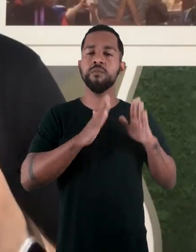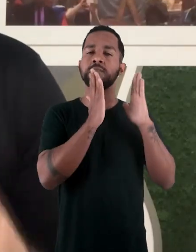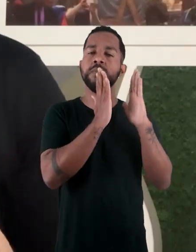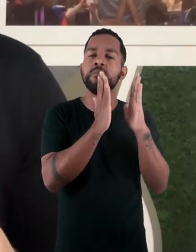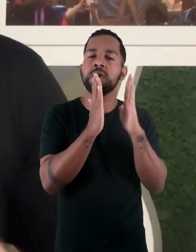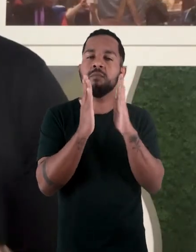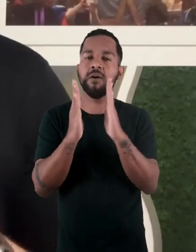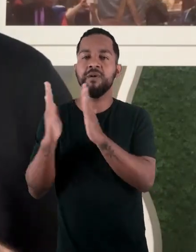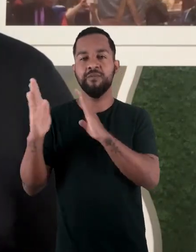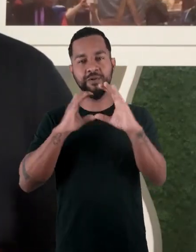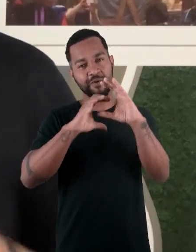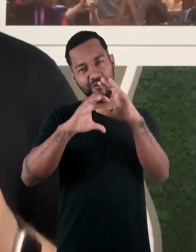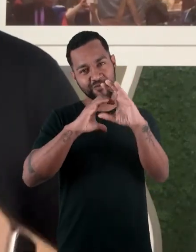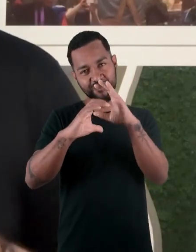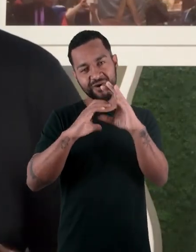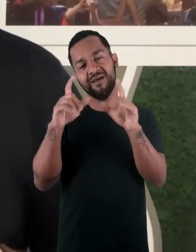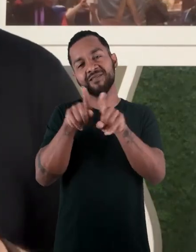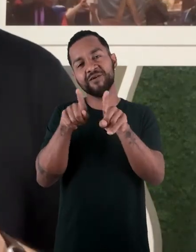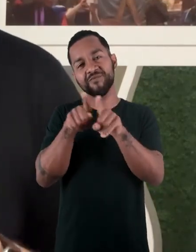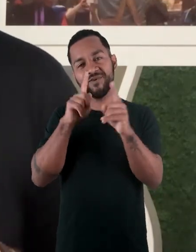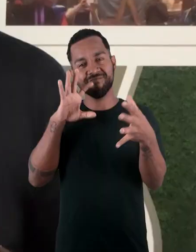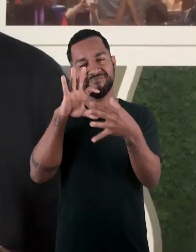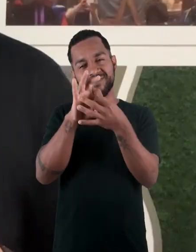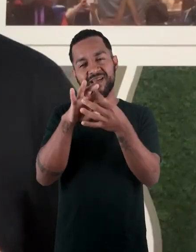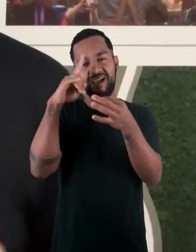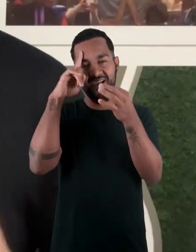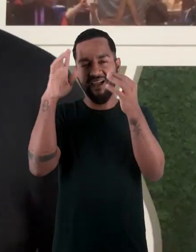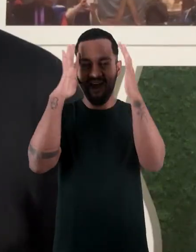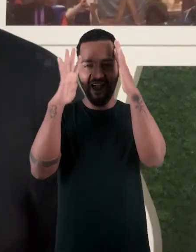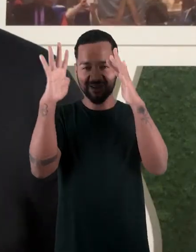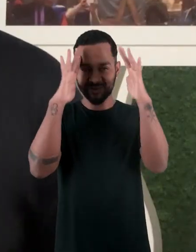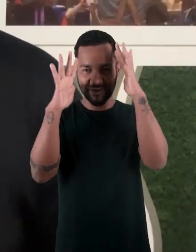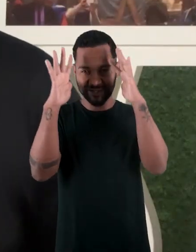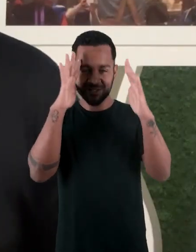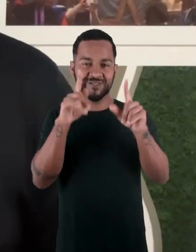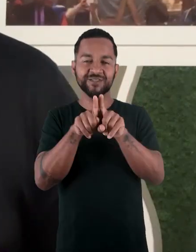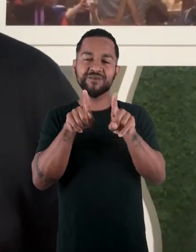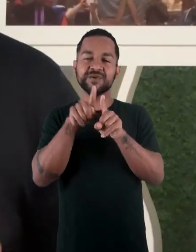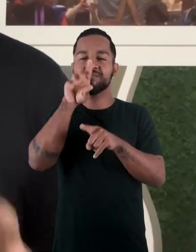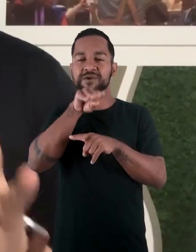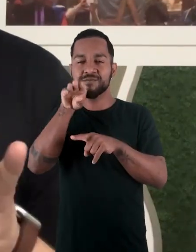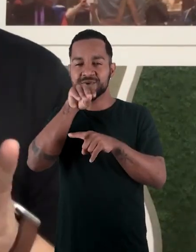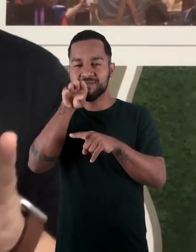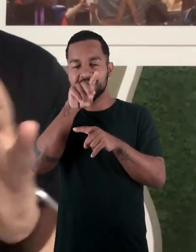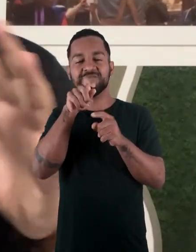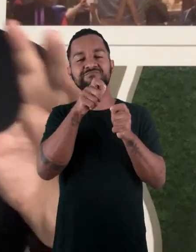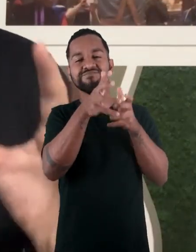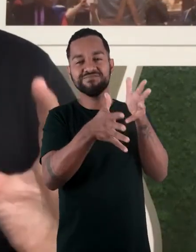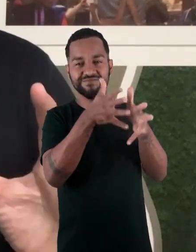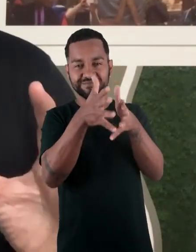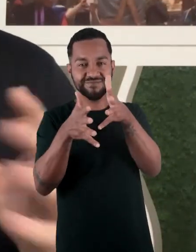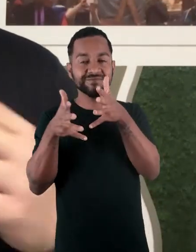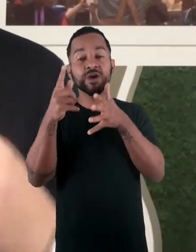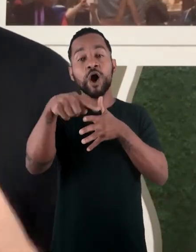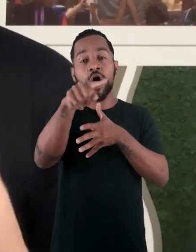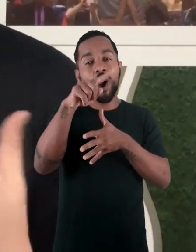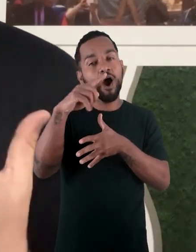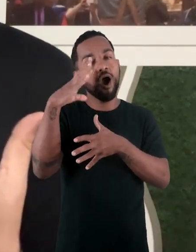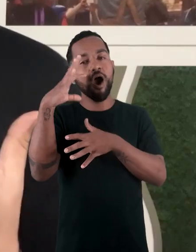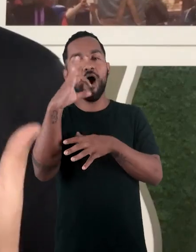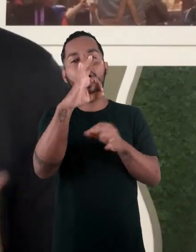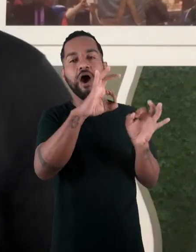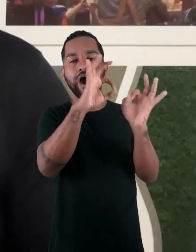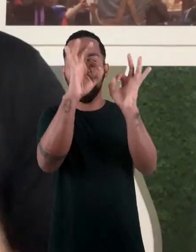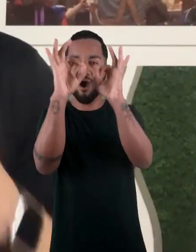Se comunicar também tem a ver com o nosso ritmo racional, com o nosso ritmo de fala. Então, olhem para tudo isso,